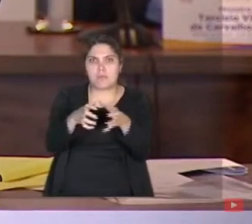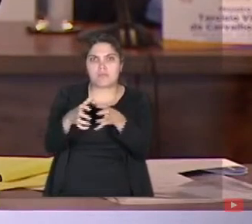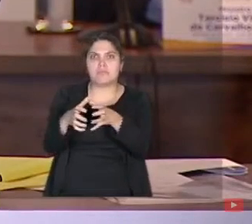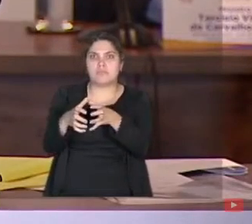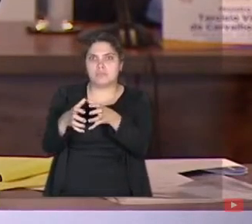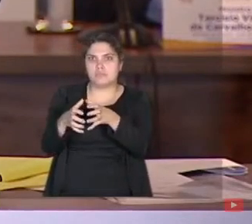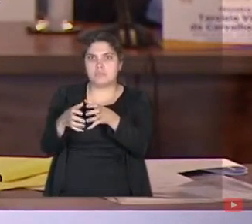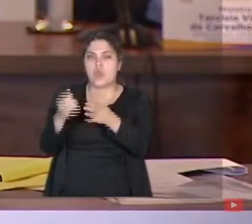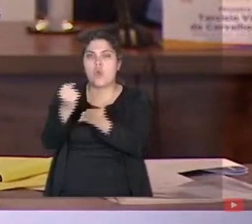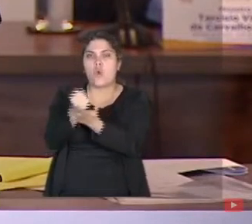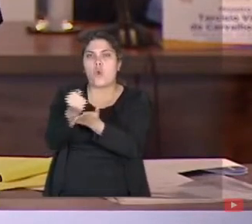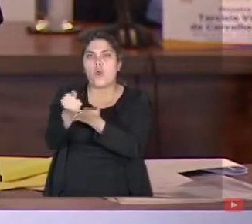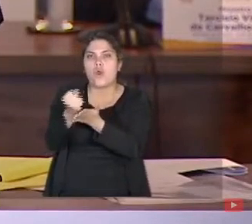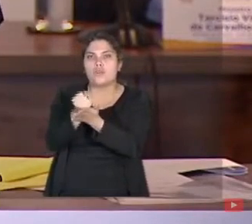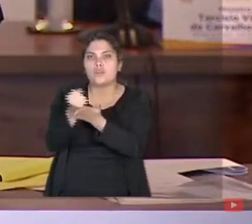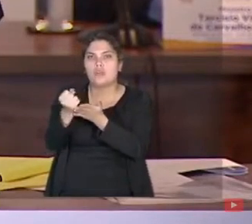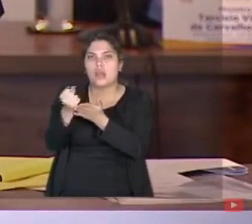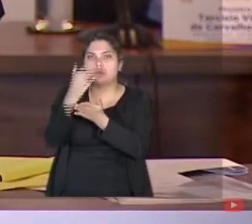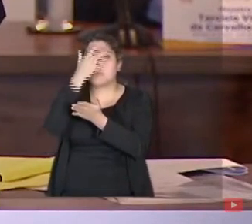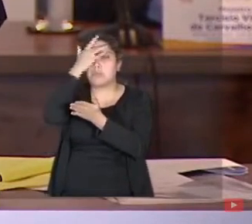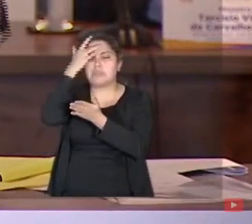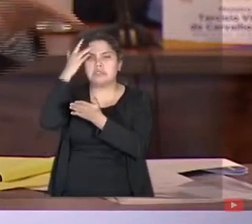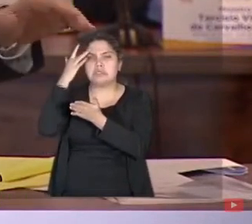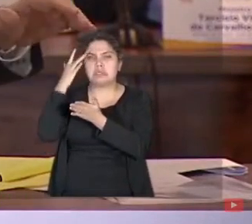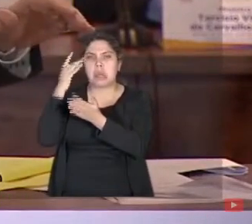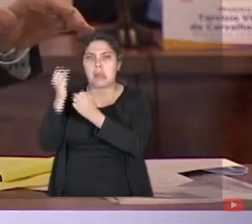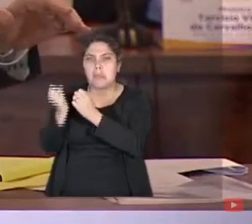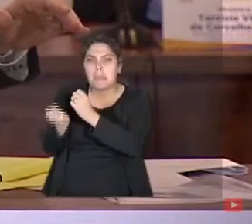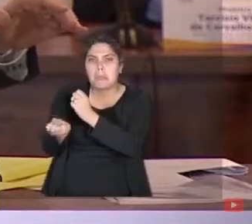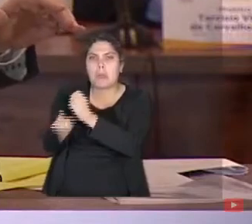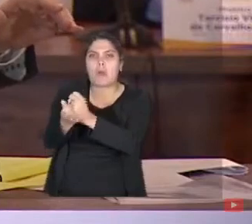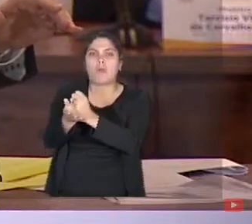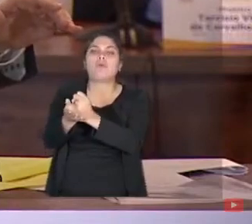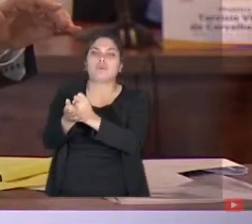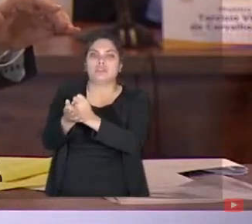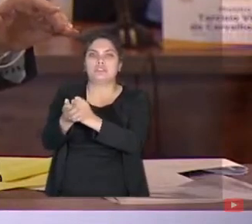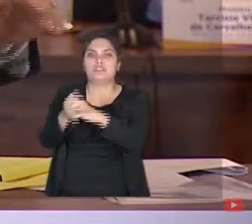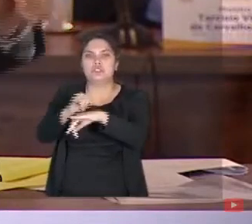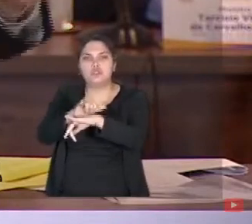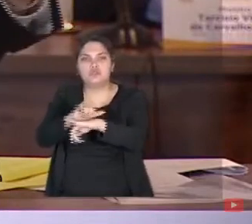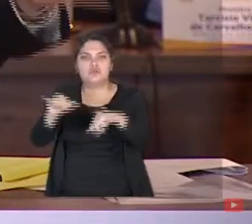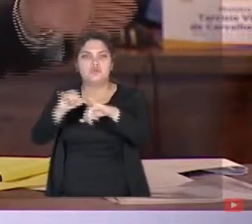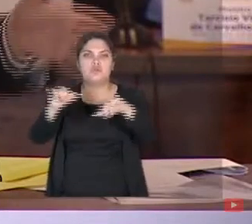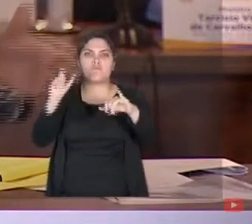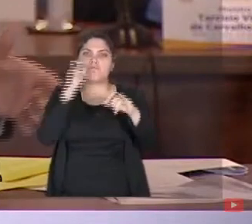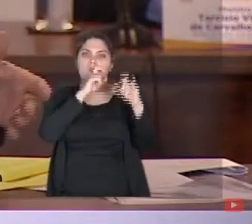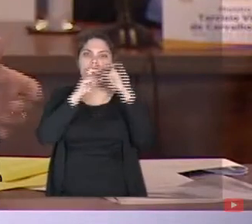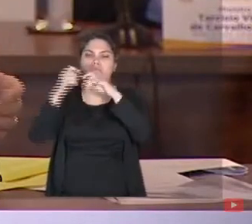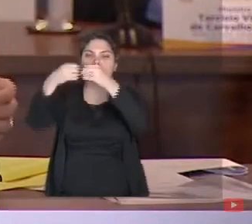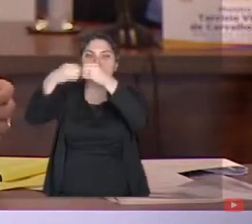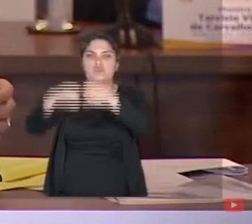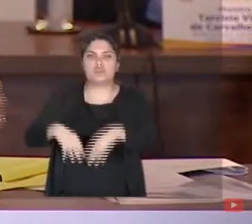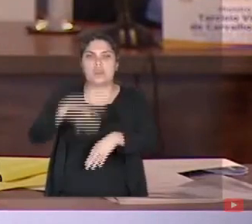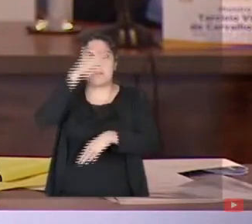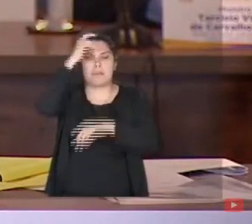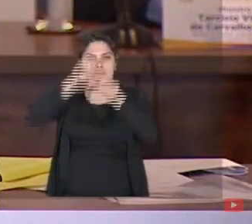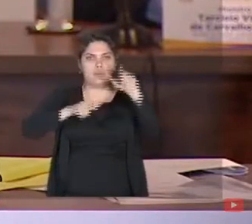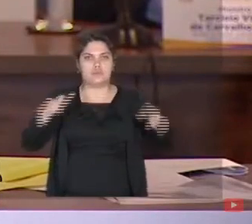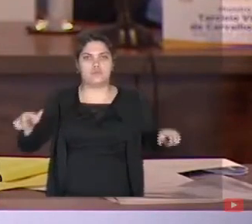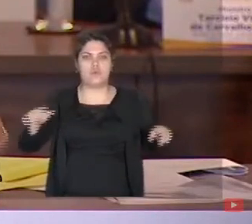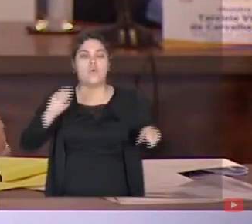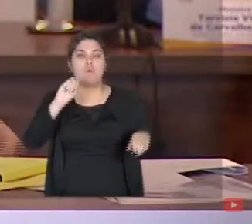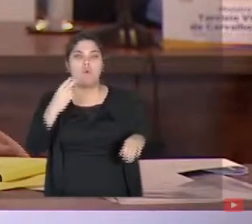que contratam mercenários que difundem informações falsas para prejudicar alguém ou para